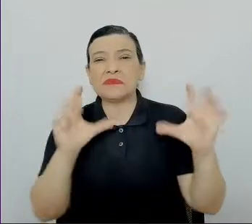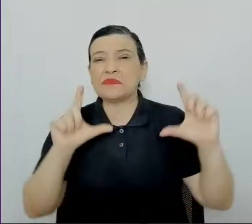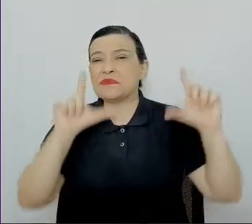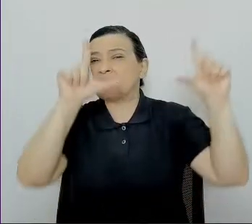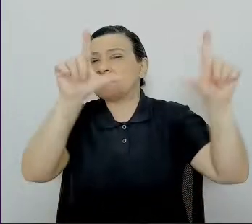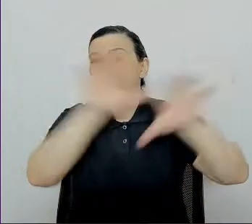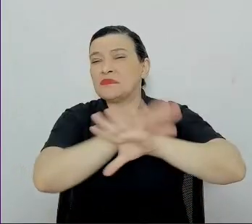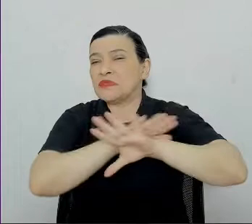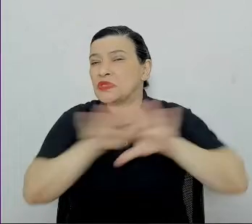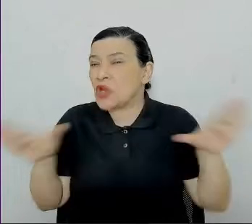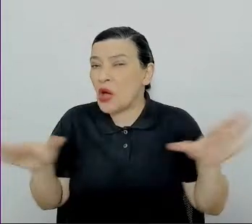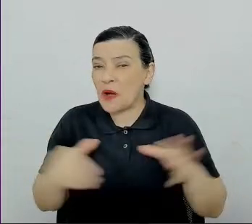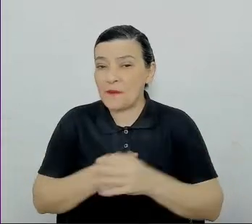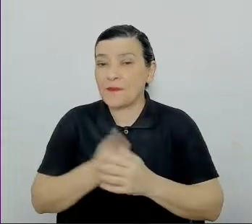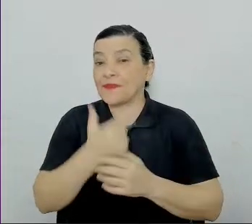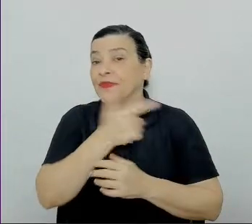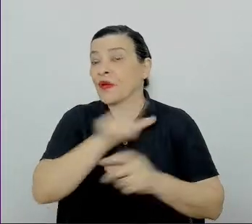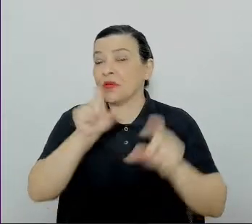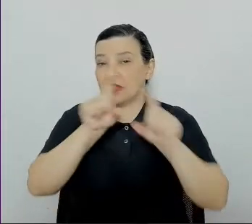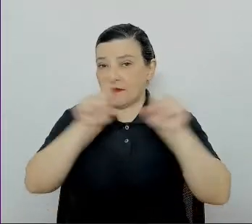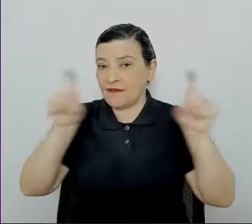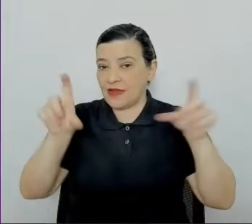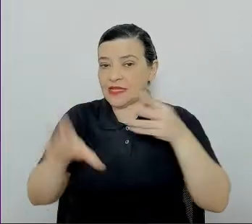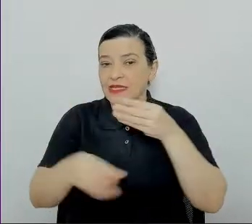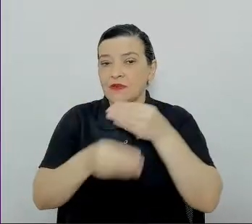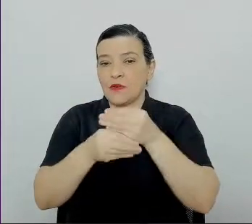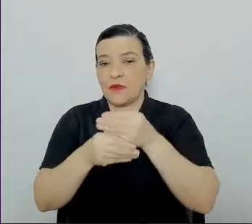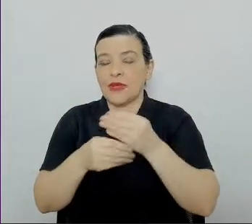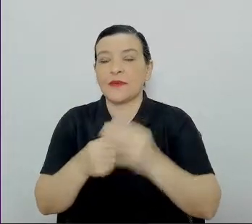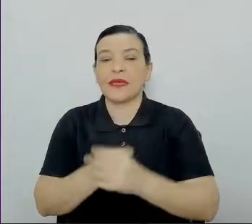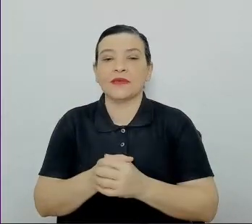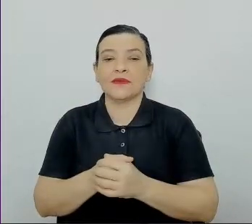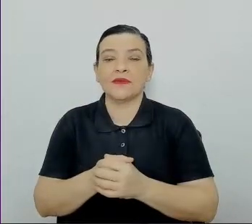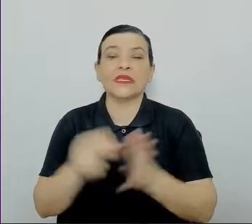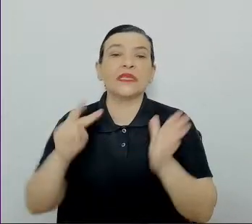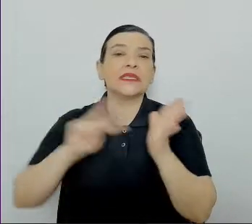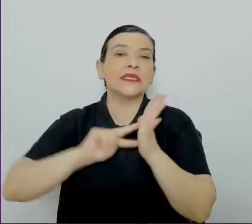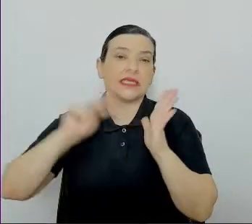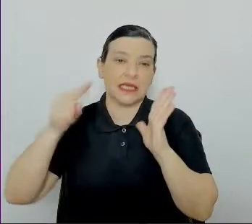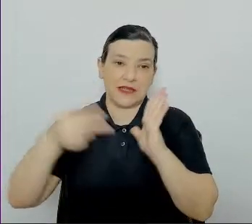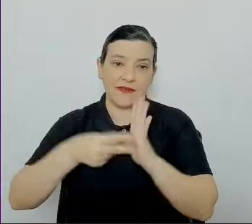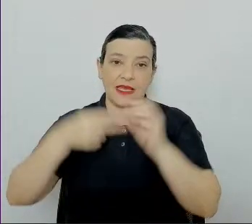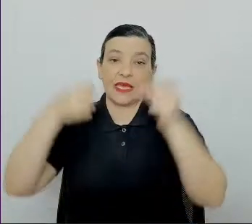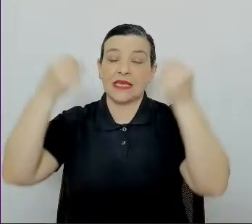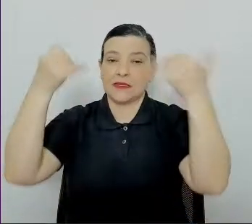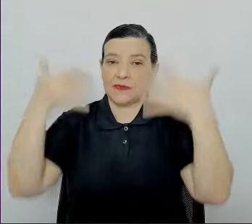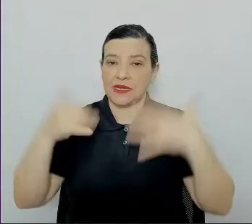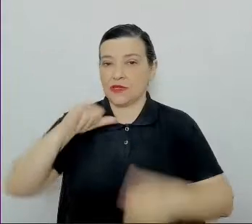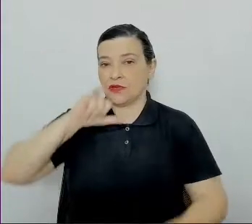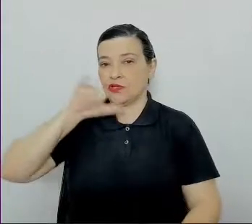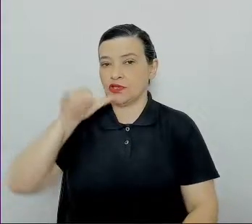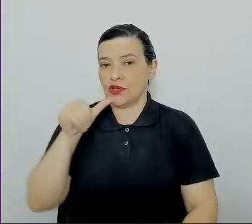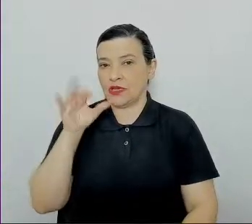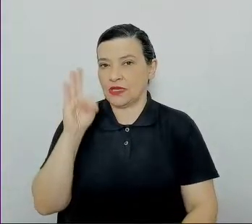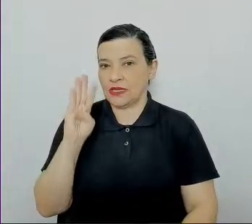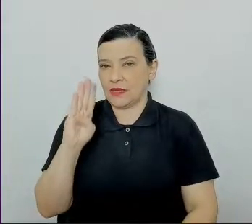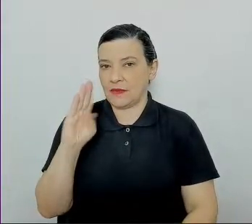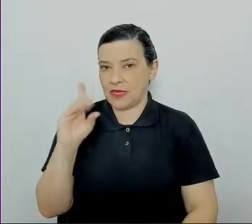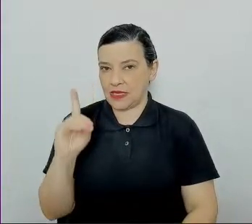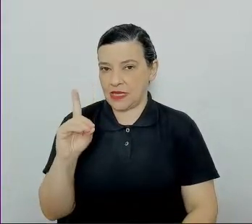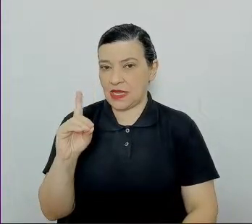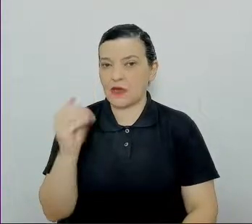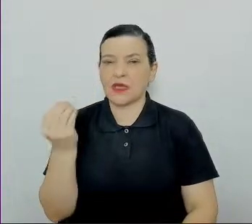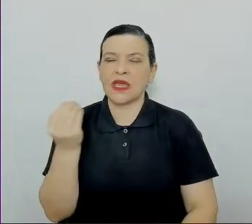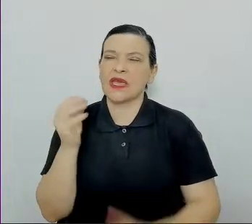E aí tem essa outra frase que complementa, que é basicamente o seguinte, né, explicando o que é o Job Speedrun. Em vez de focar em quem é o cliente ou o que